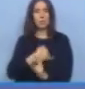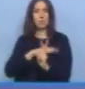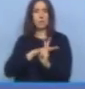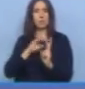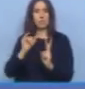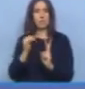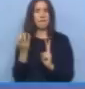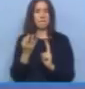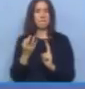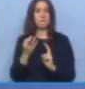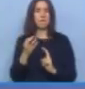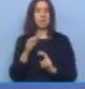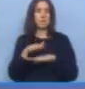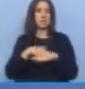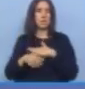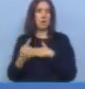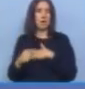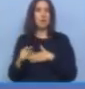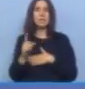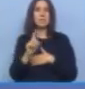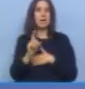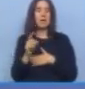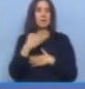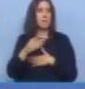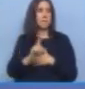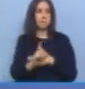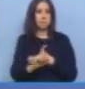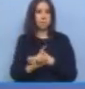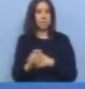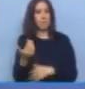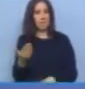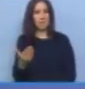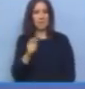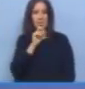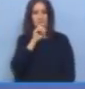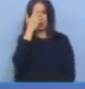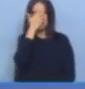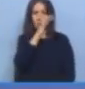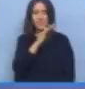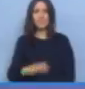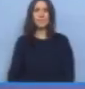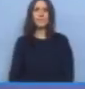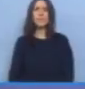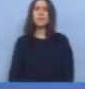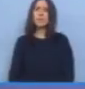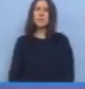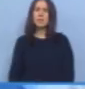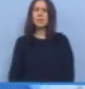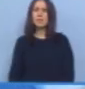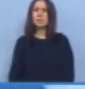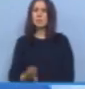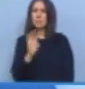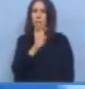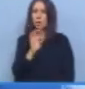Coimbra também algumas ações. Portanto, quem não conseguir apanhar durante a semana ainda pode... E o modo vai